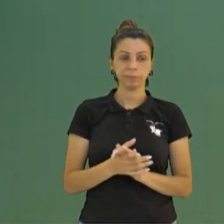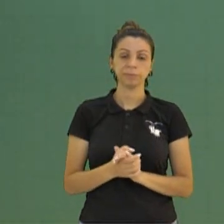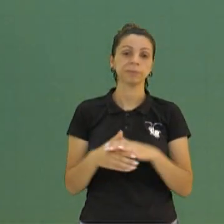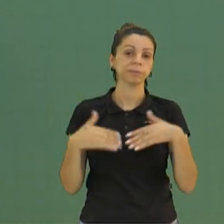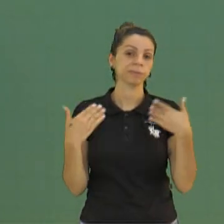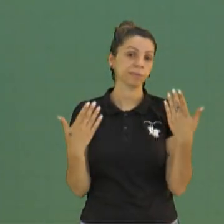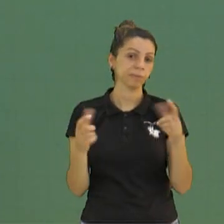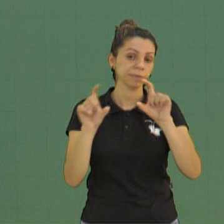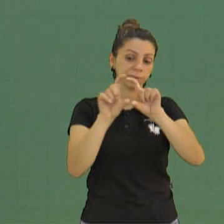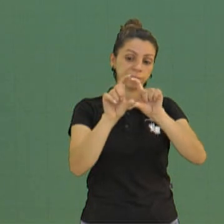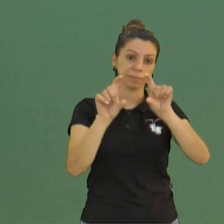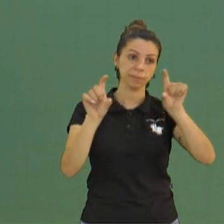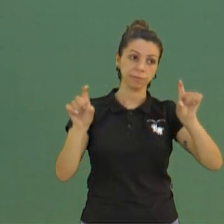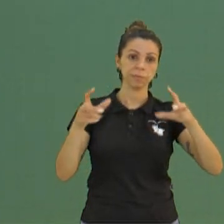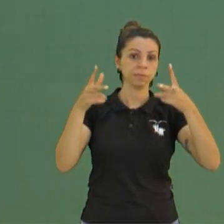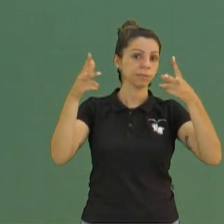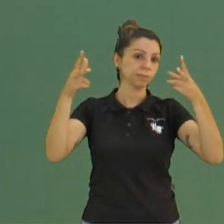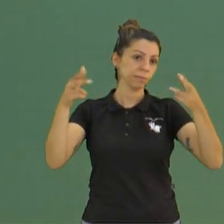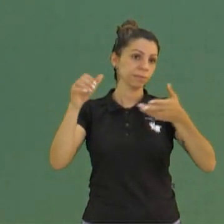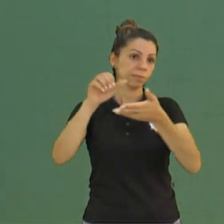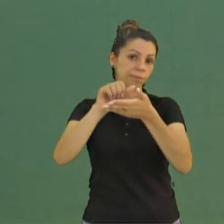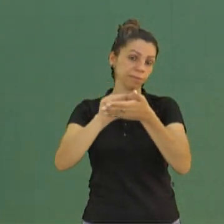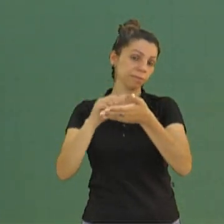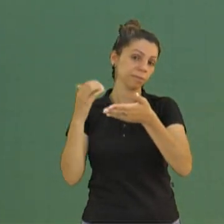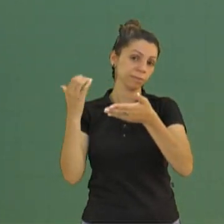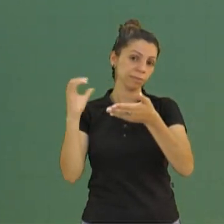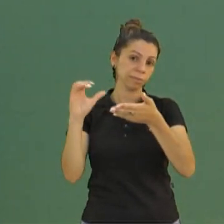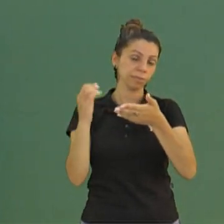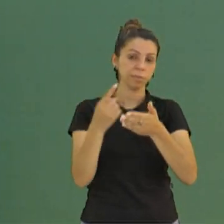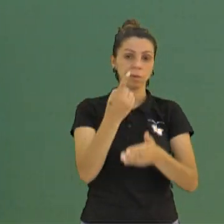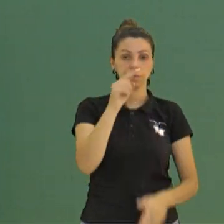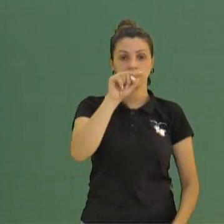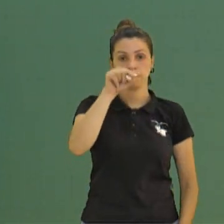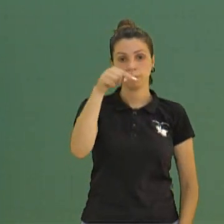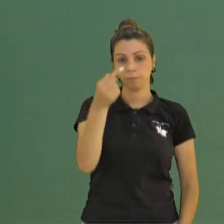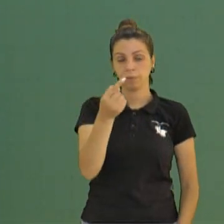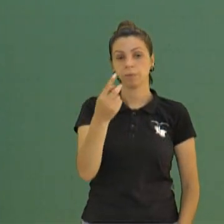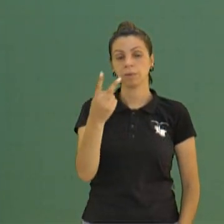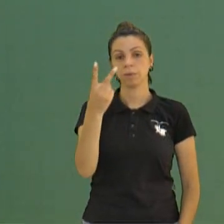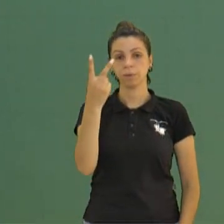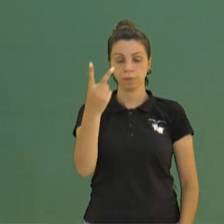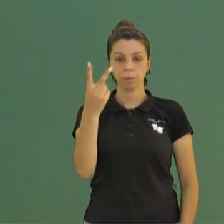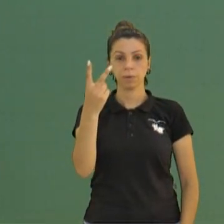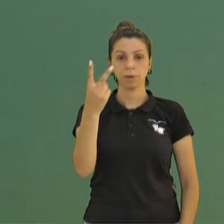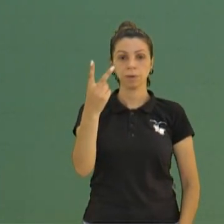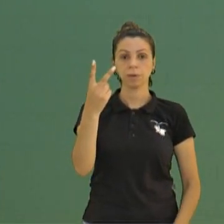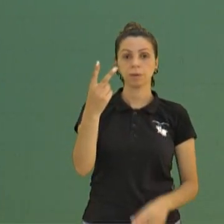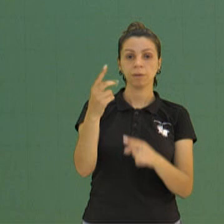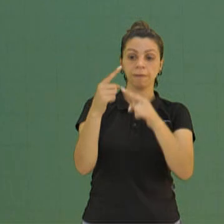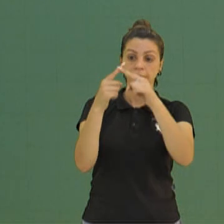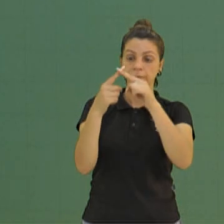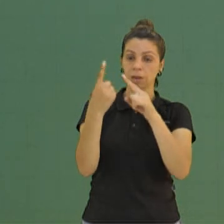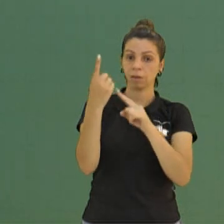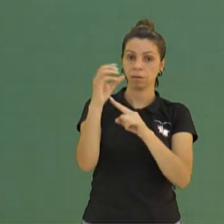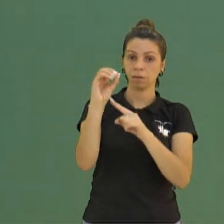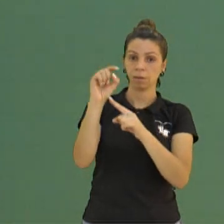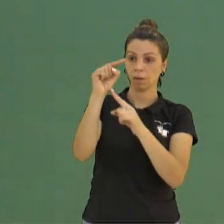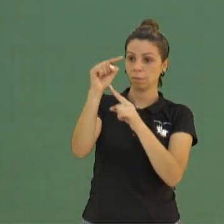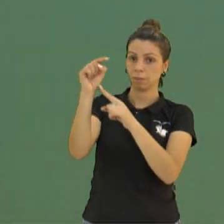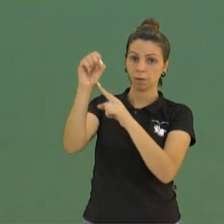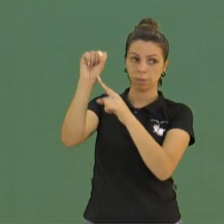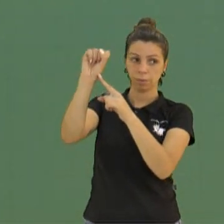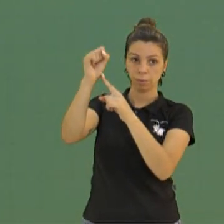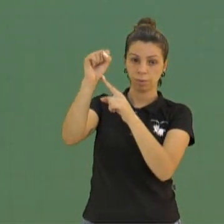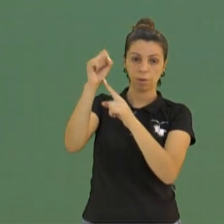Então, essa medida aqui é a minha medida em notação científica. 1,2 vezes 10 a menos 8. Tranquilo? Dá